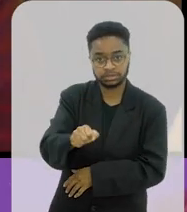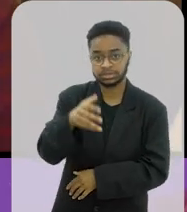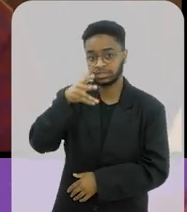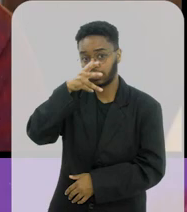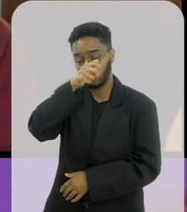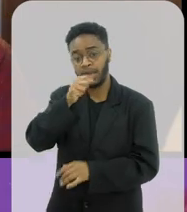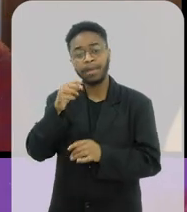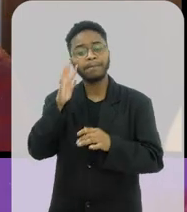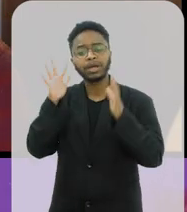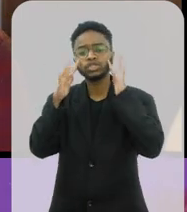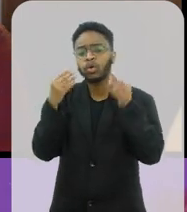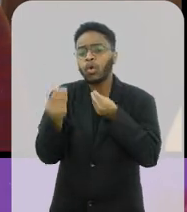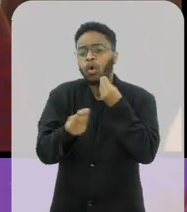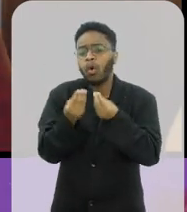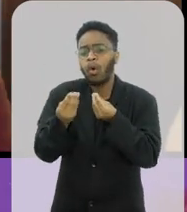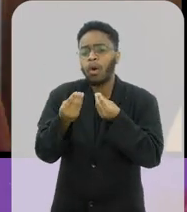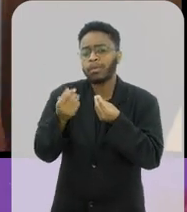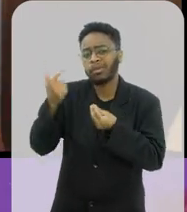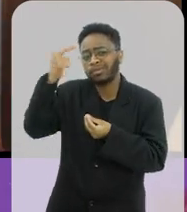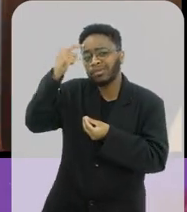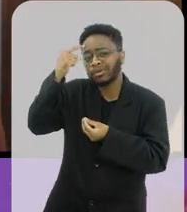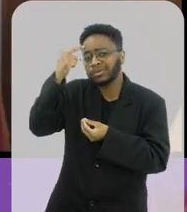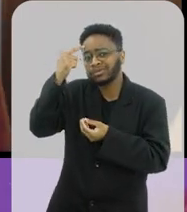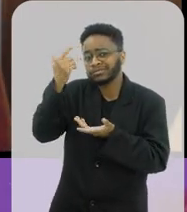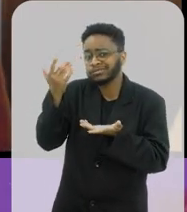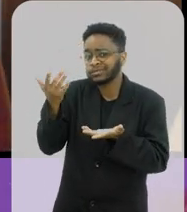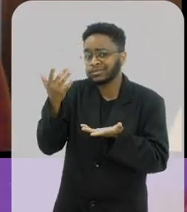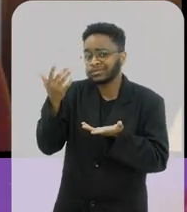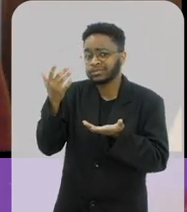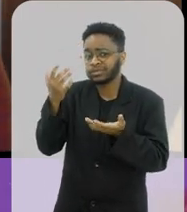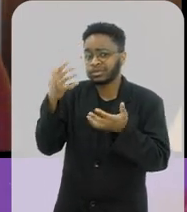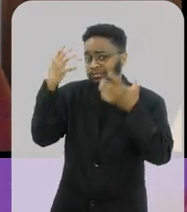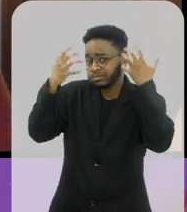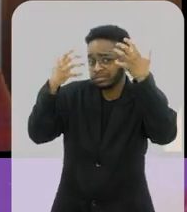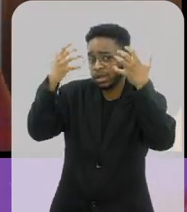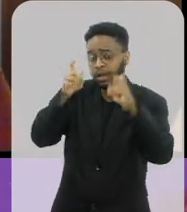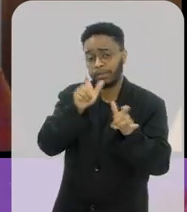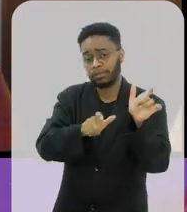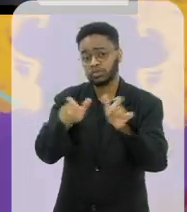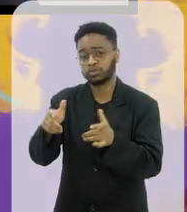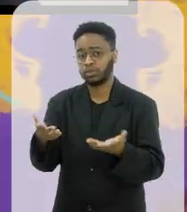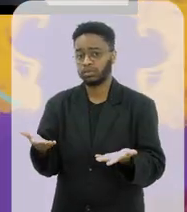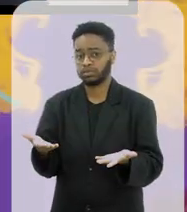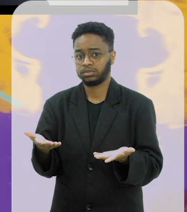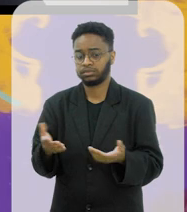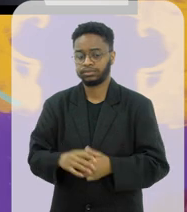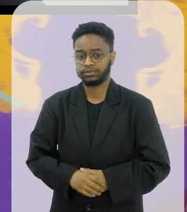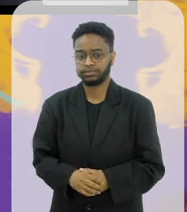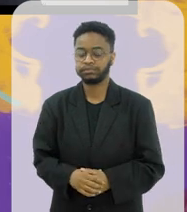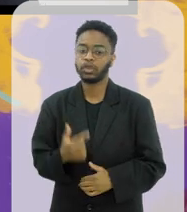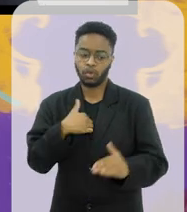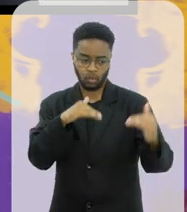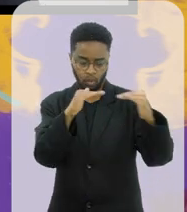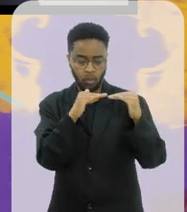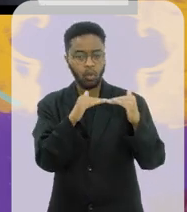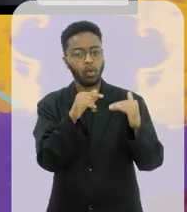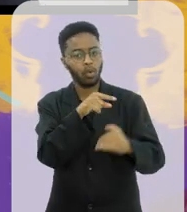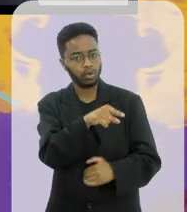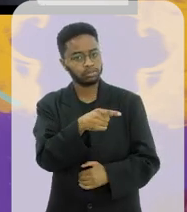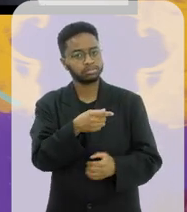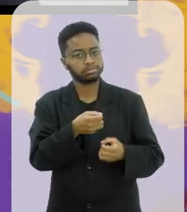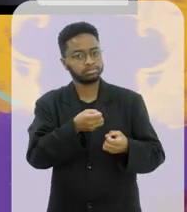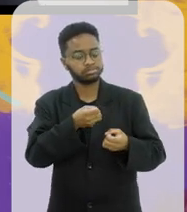Como é que fica a cabeça, ou ficam as cabeças dessas pessoas? Rui, eu concordo plenamente